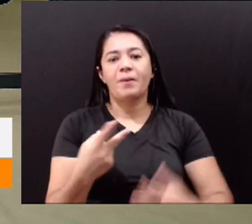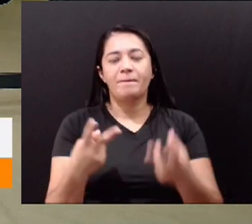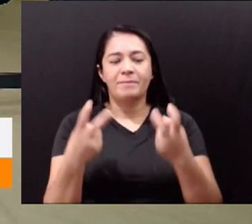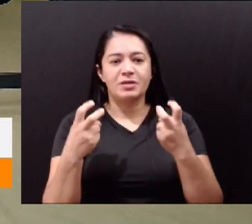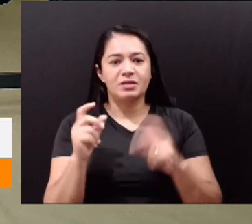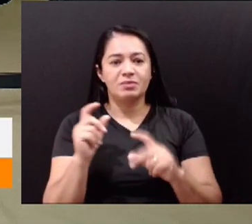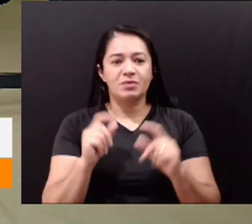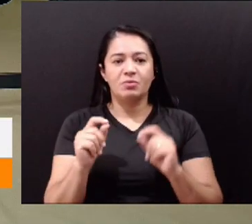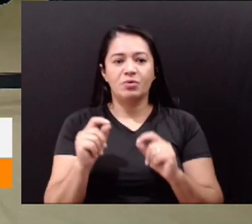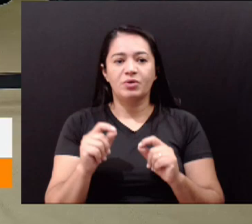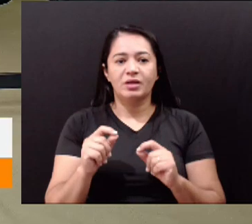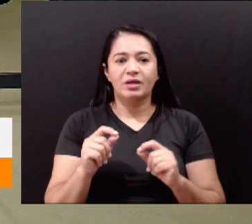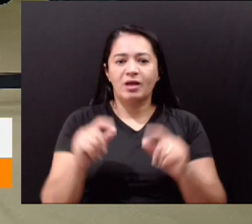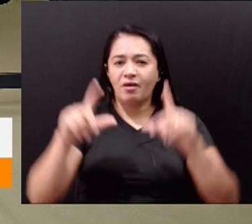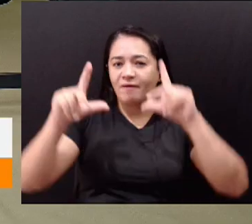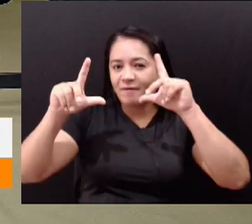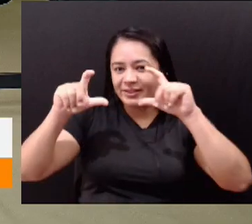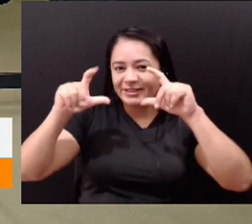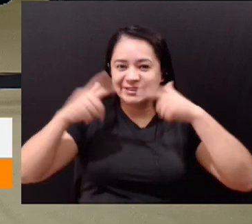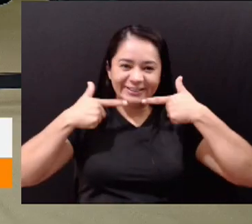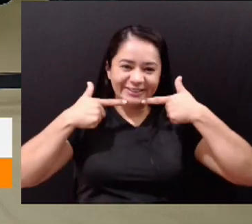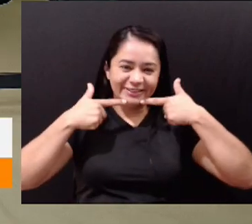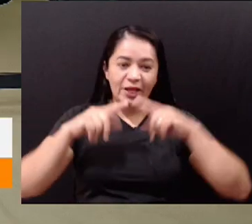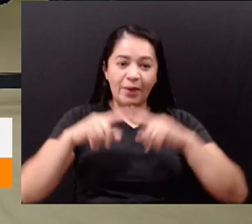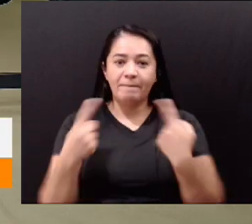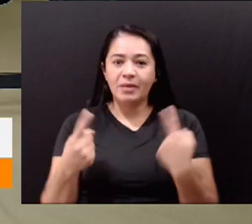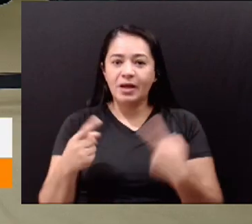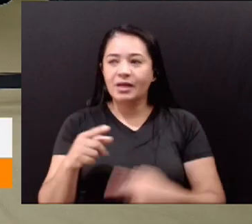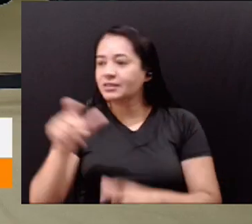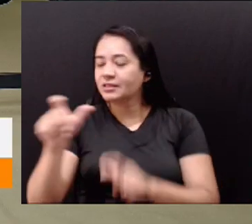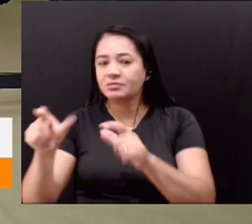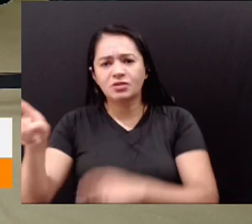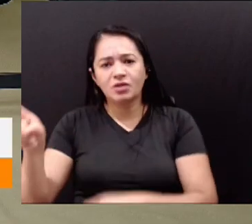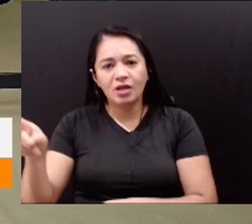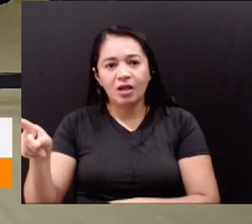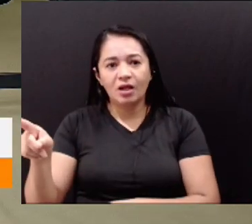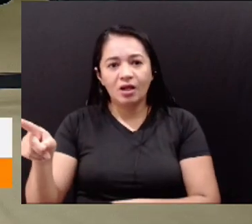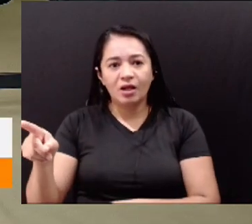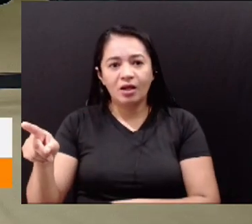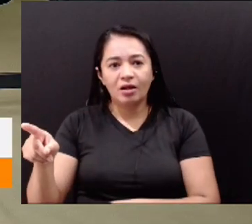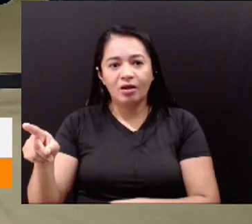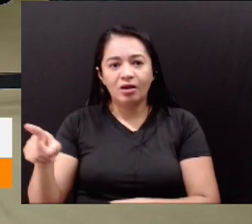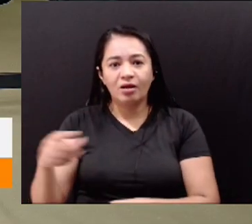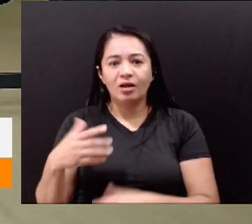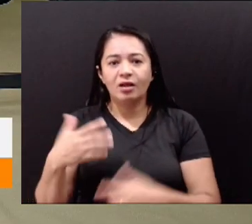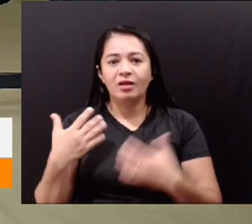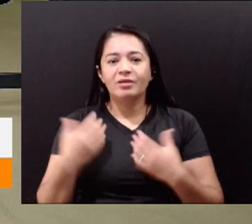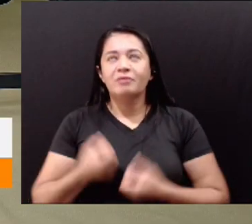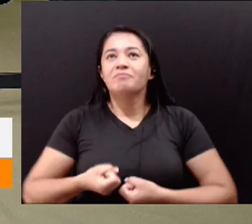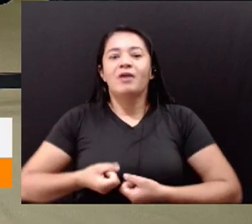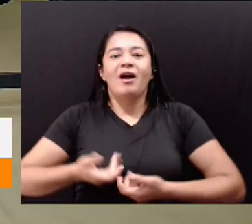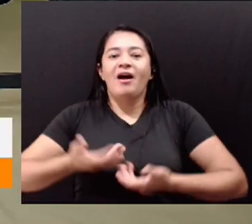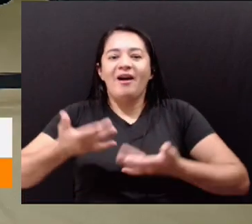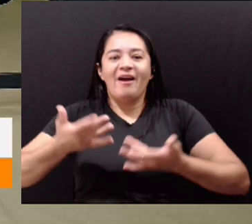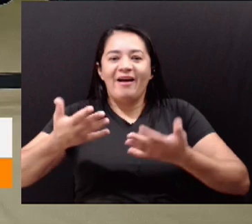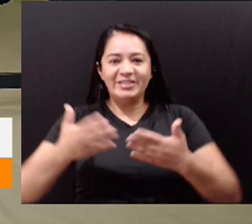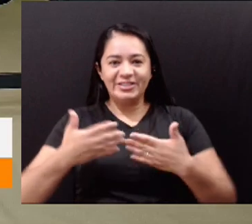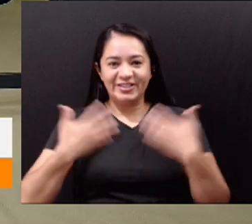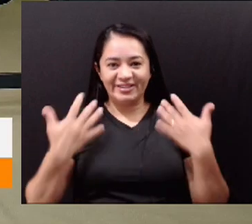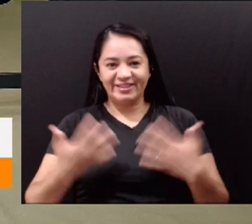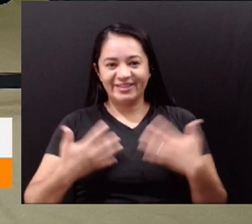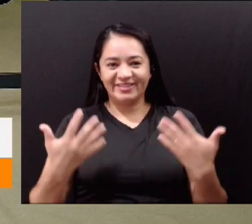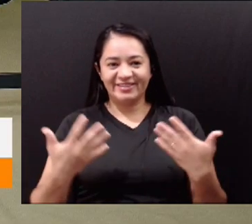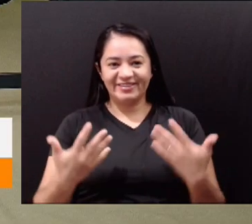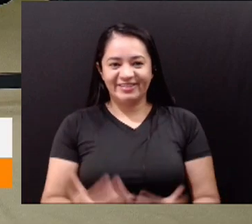está sorridente, mas o pessoal daquelas fotos ali que nós vimos, eles estão transbordando, eles estão brilhando, né? Mostra que é